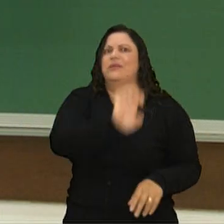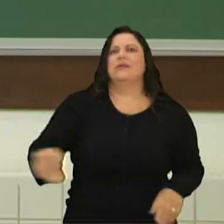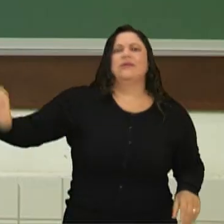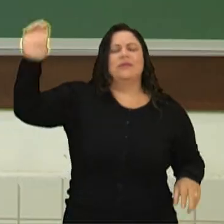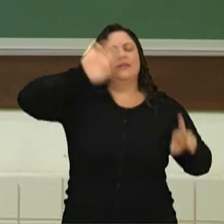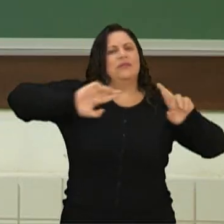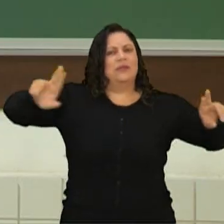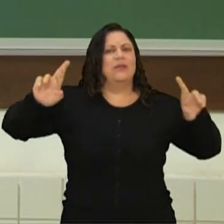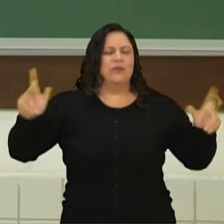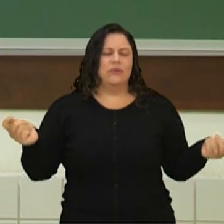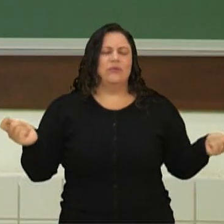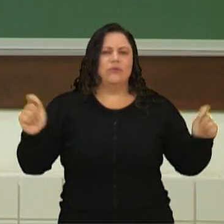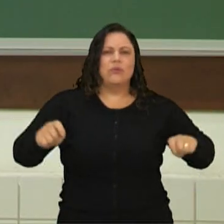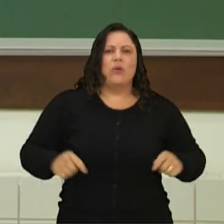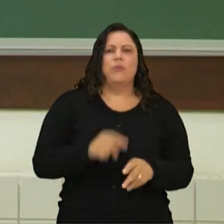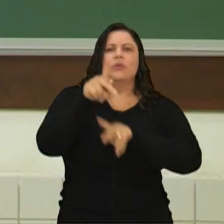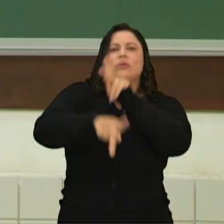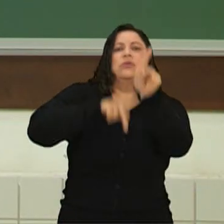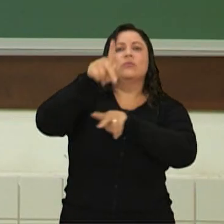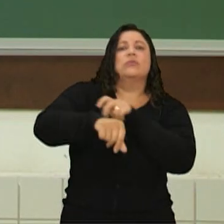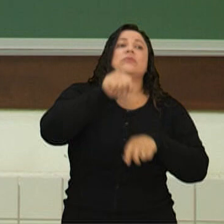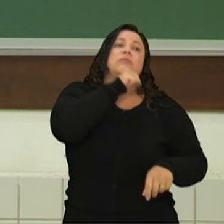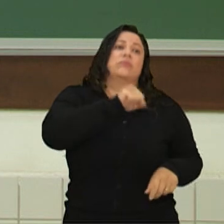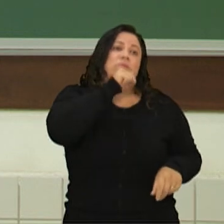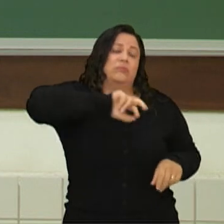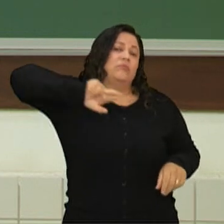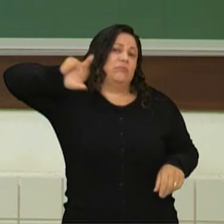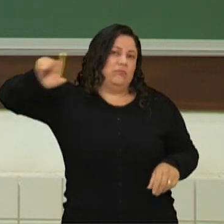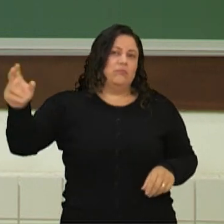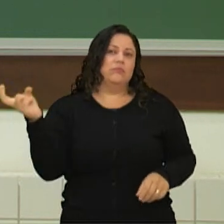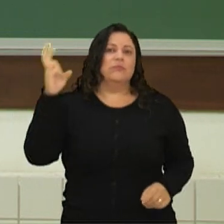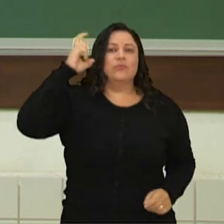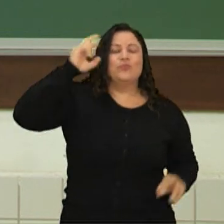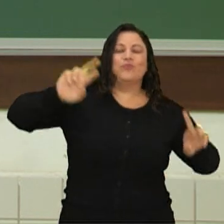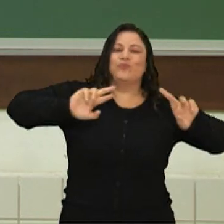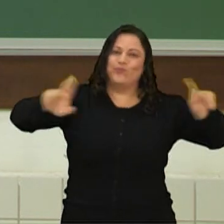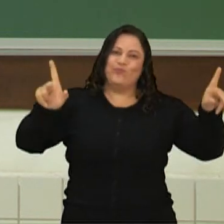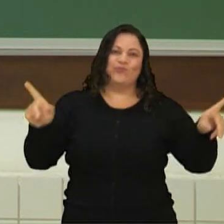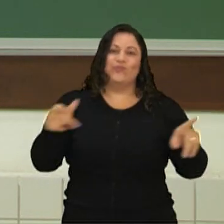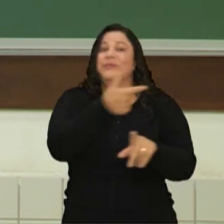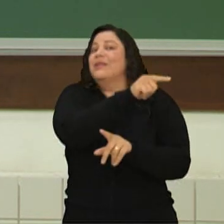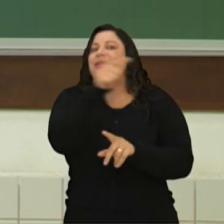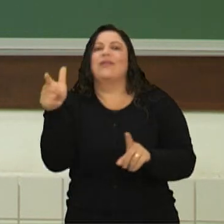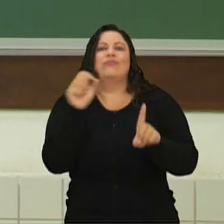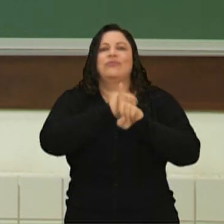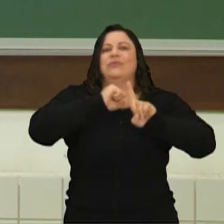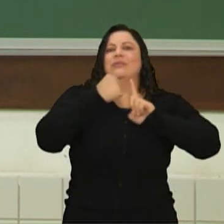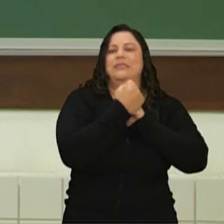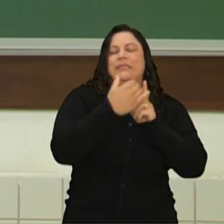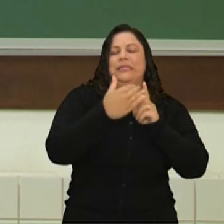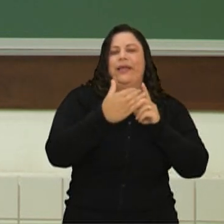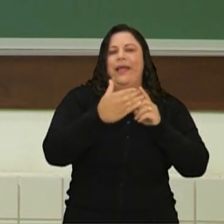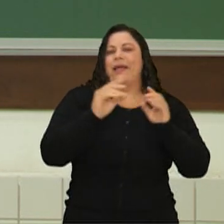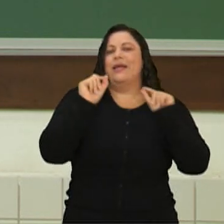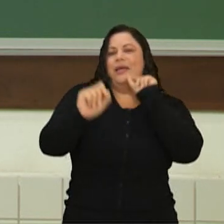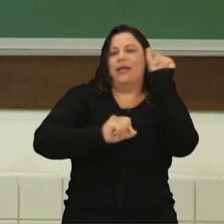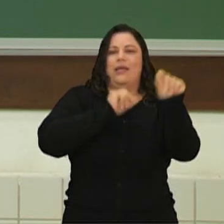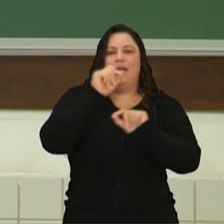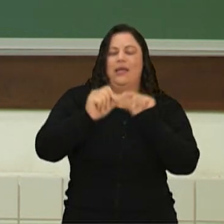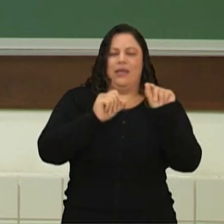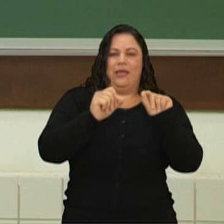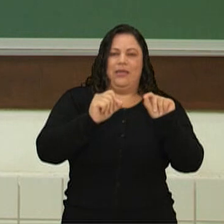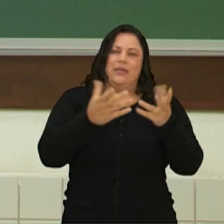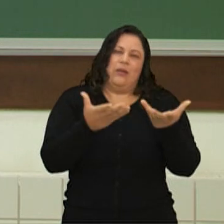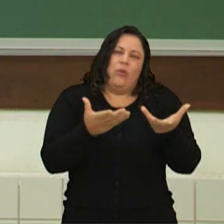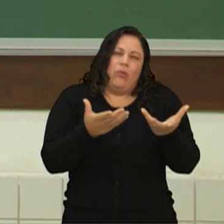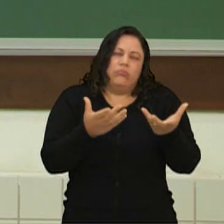cultura diferente dos povos nativos, que não eram, digamos assim, civilizados como eram os europeus em avanços tecnológicos,